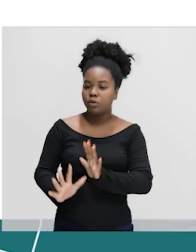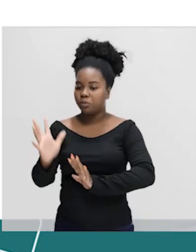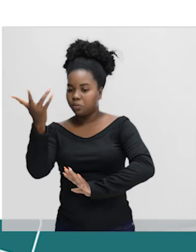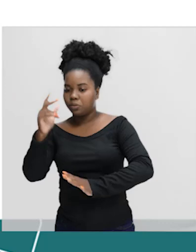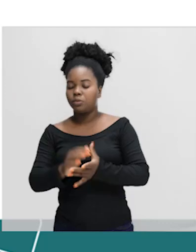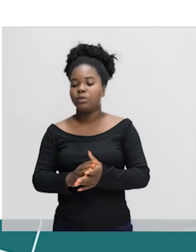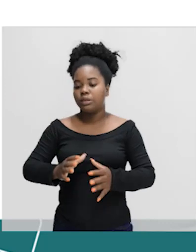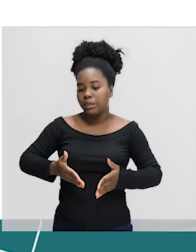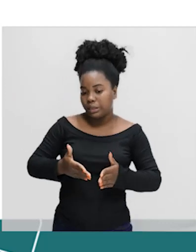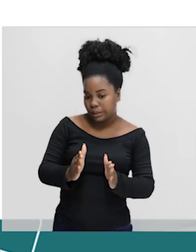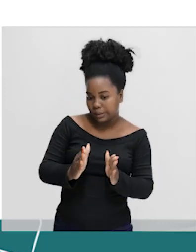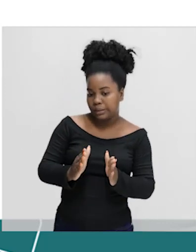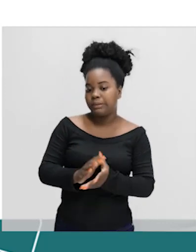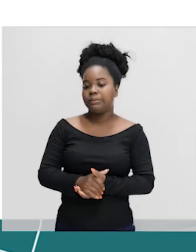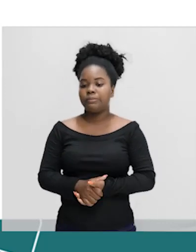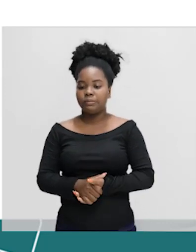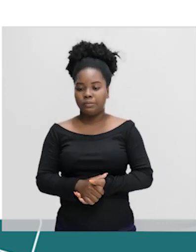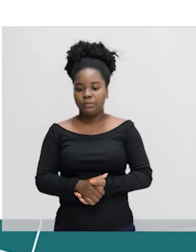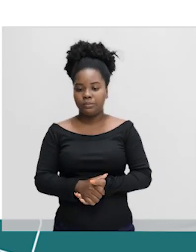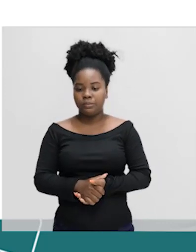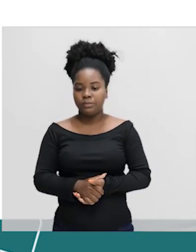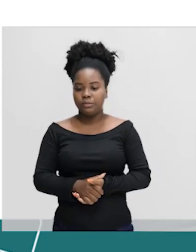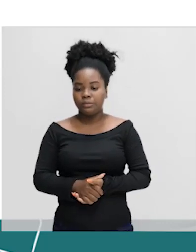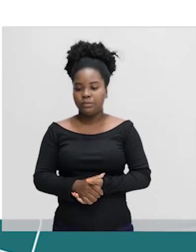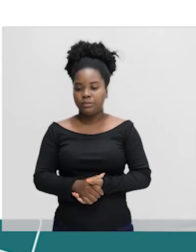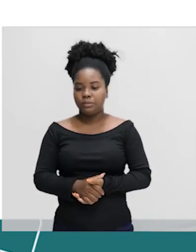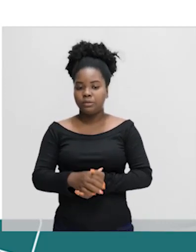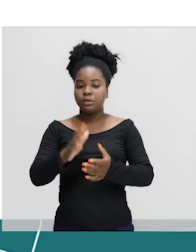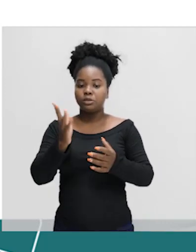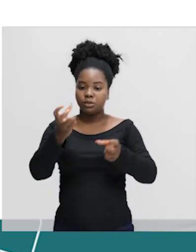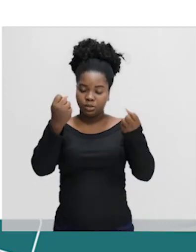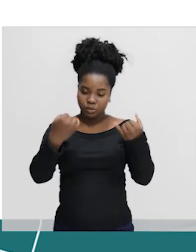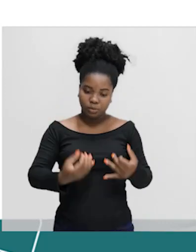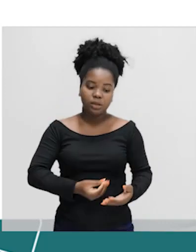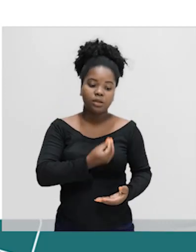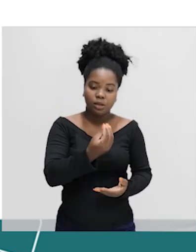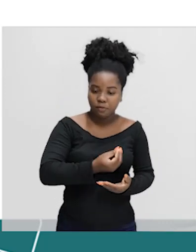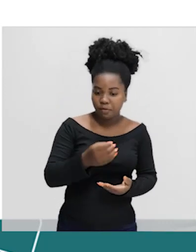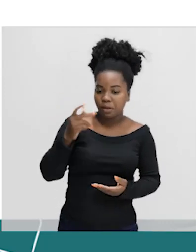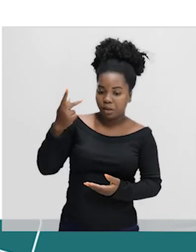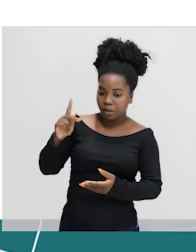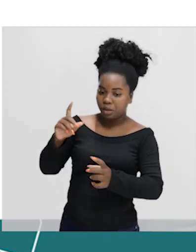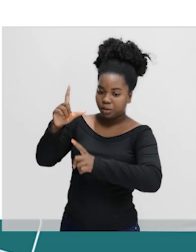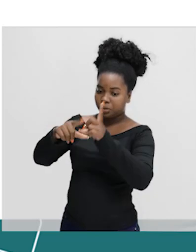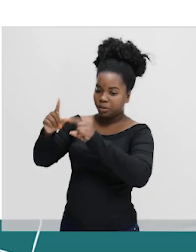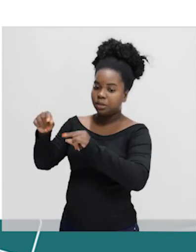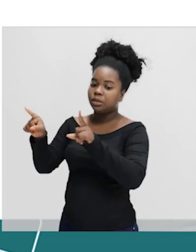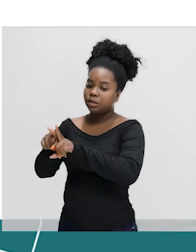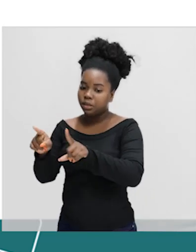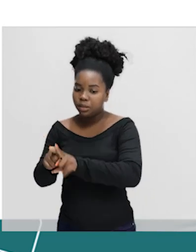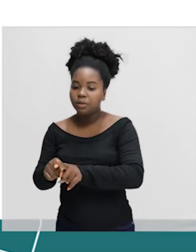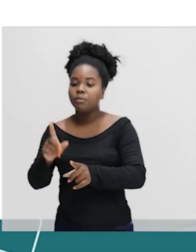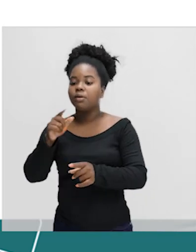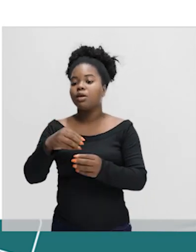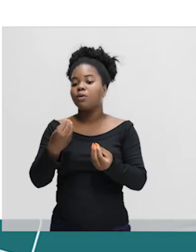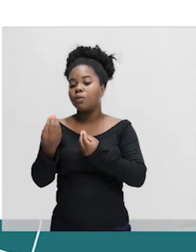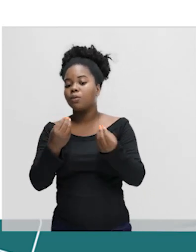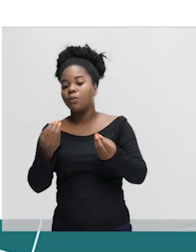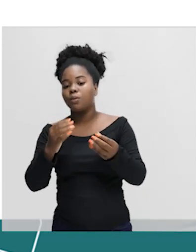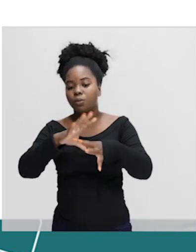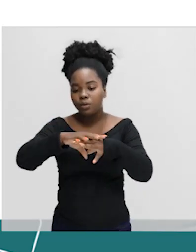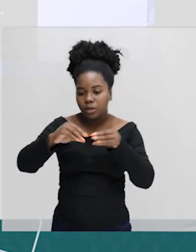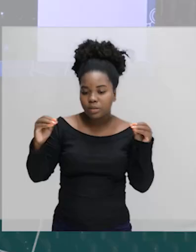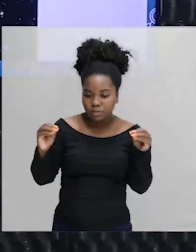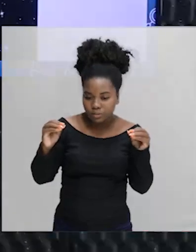estrelas, nós já falamos sobre a vida das estrelas e também nós já falamos sobre a morte das estrelas, né? Qual é